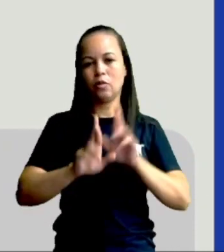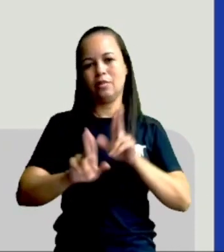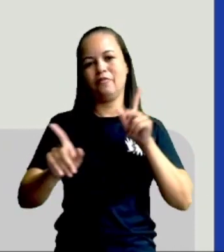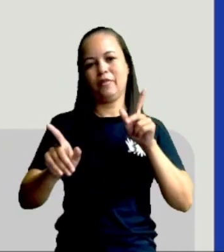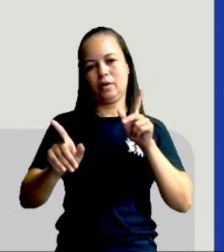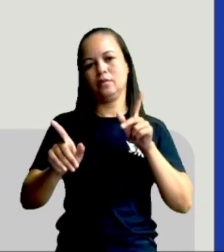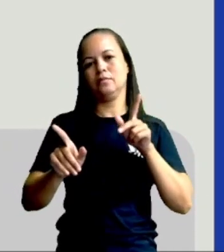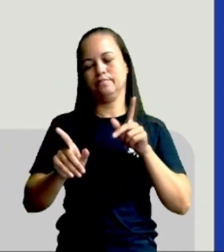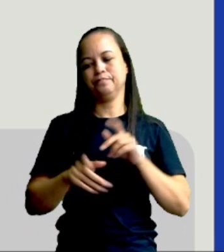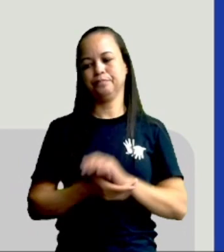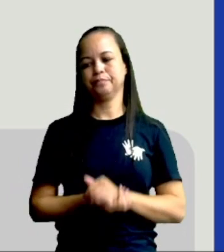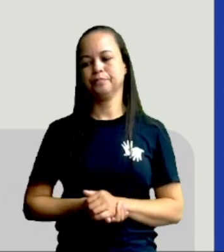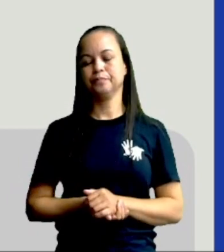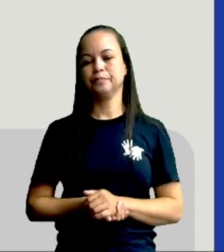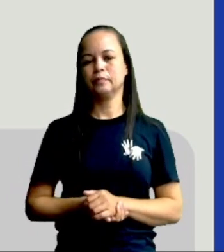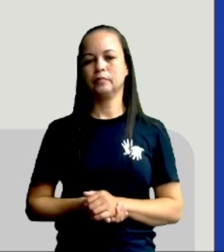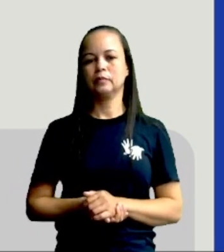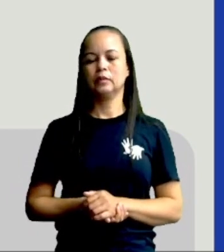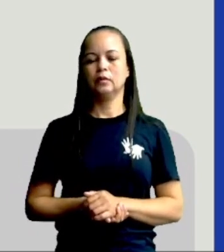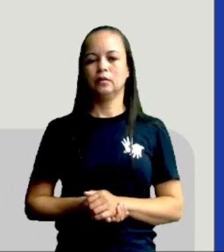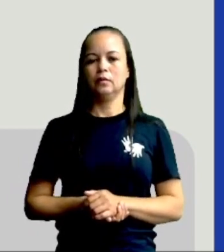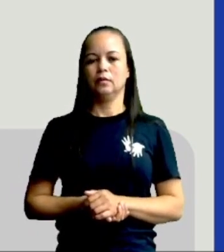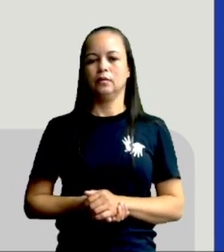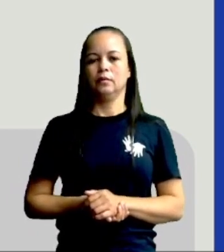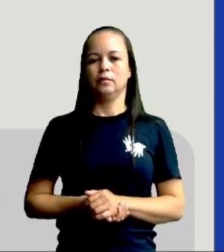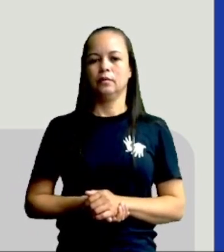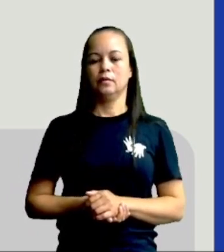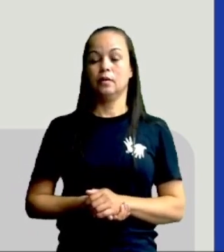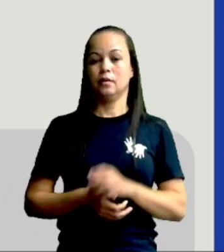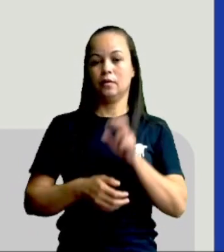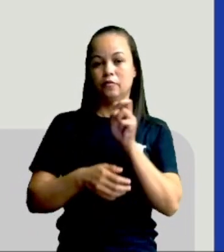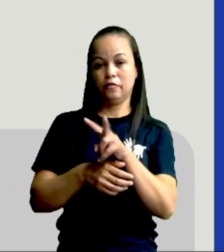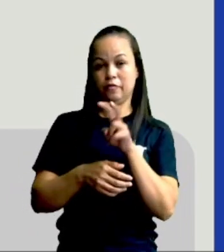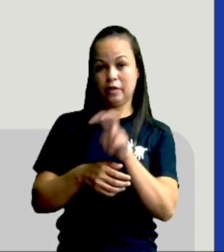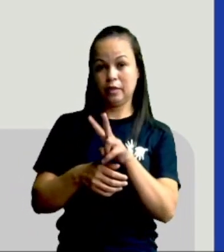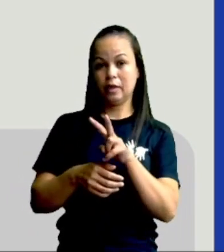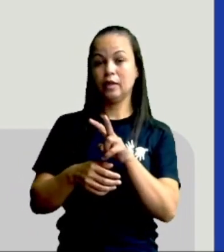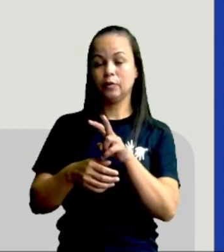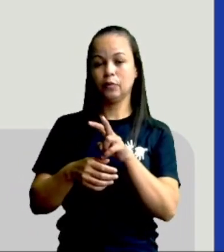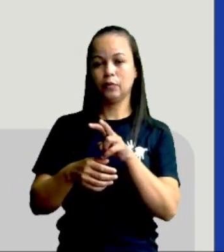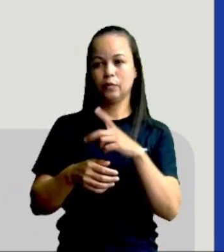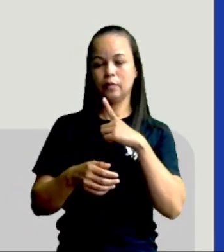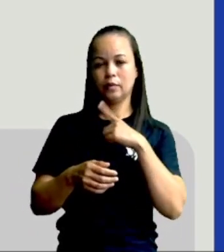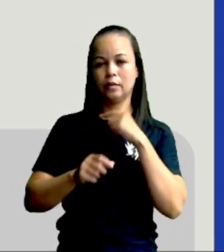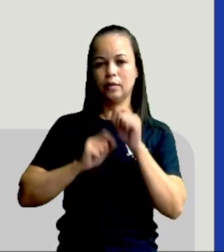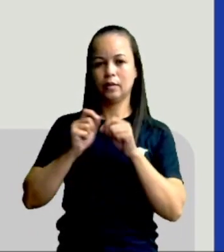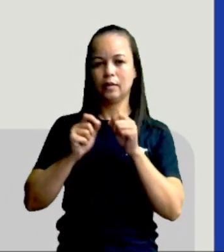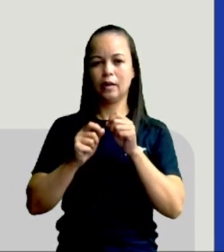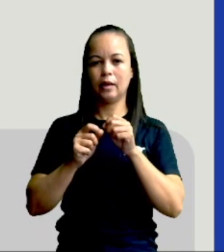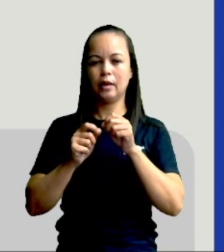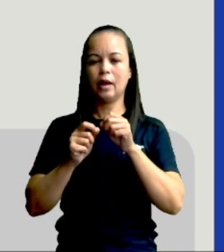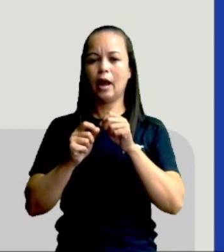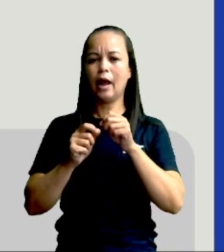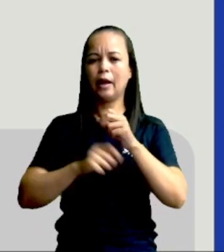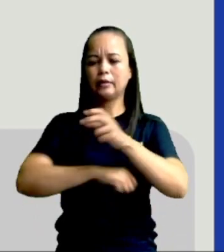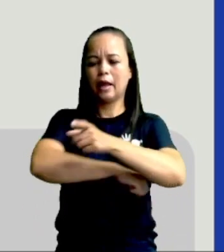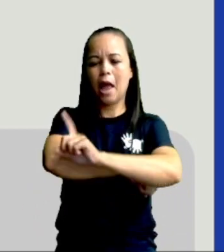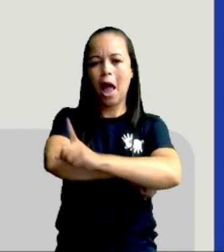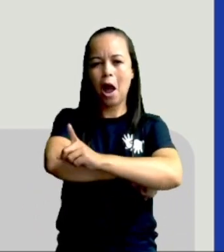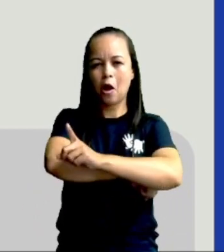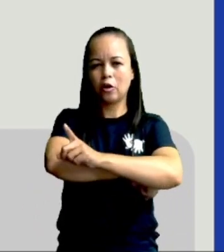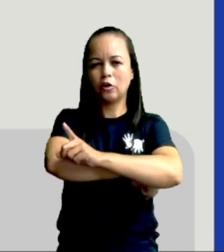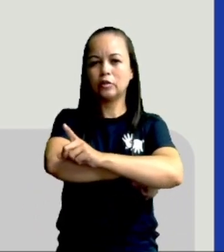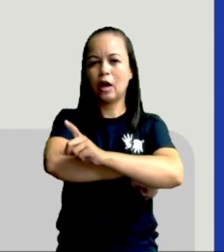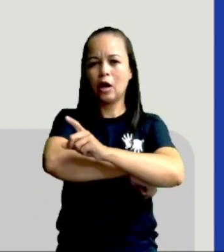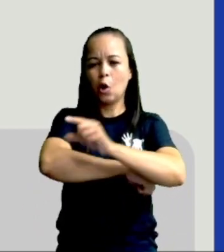do corpo. A cobra venenosa, ela possui uma cauda curta e que de repente ela fica fina. A cobra